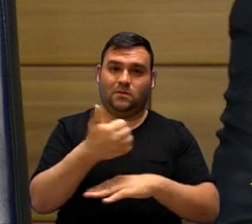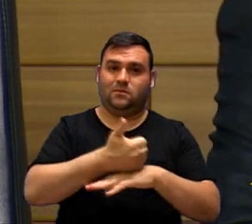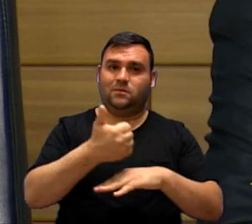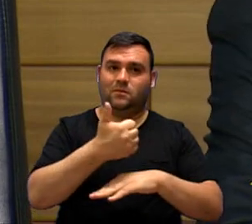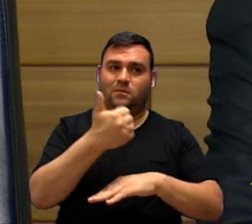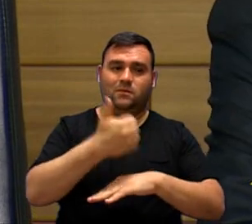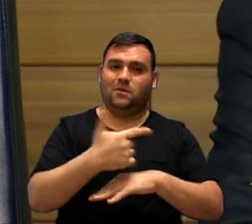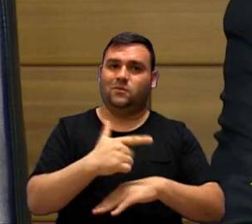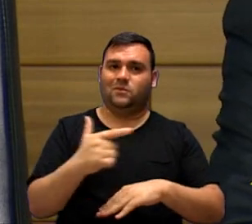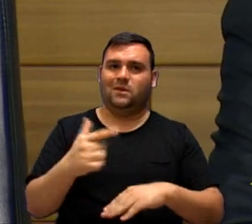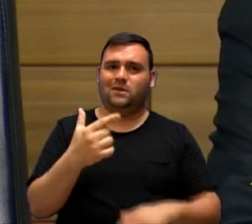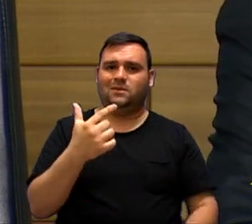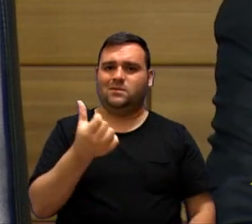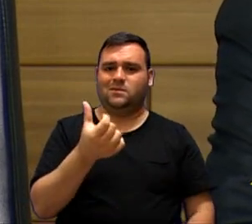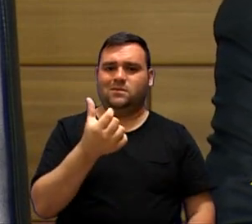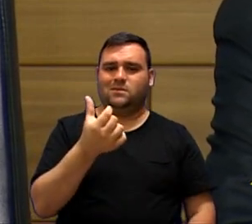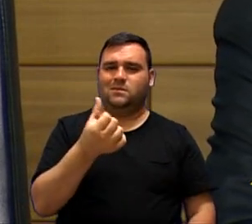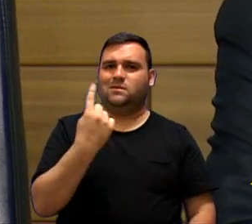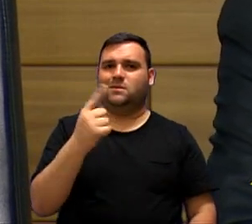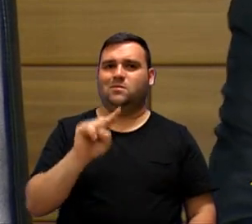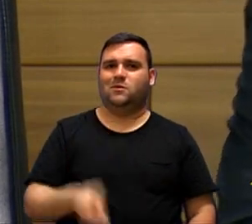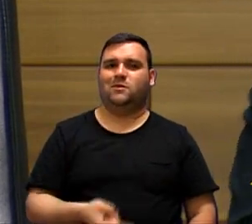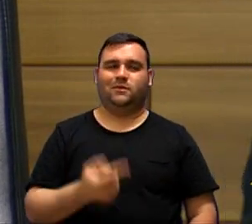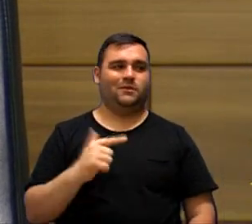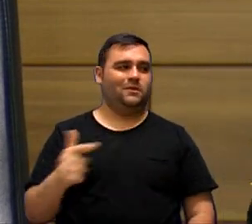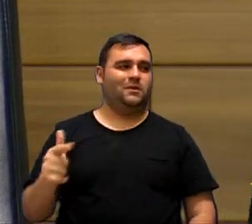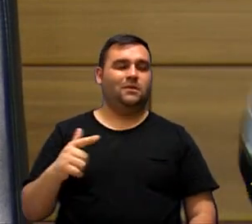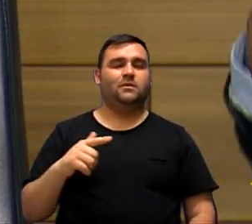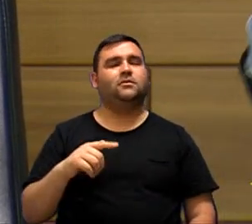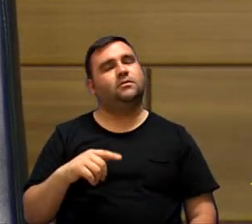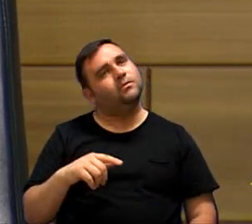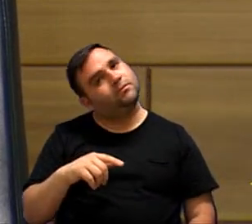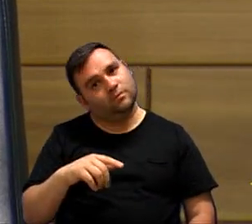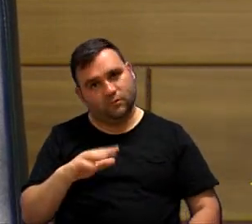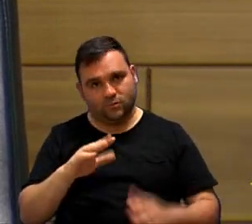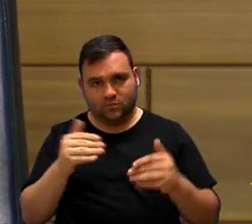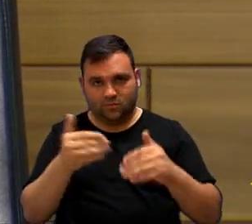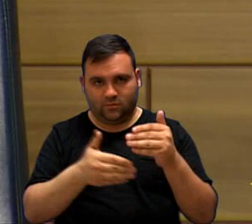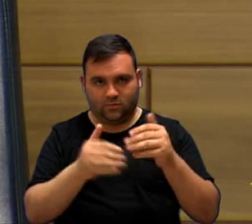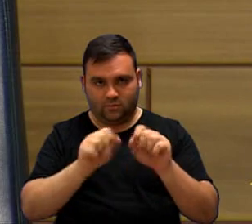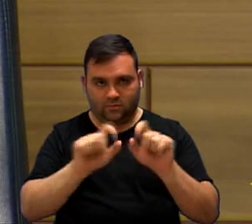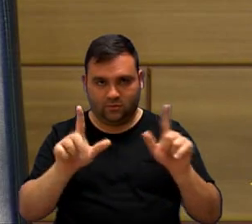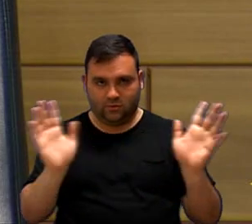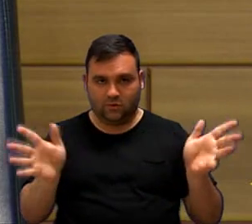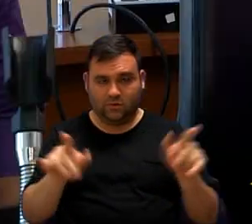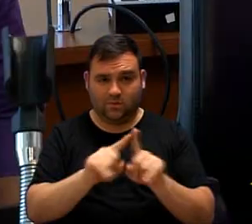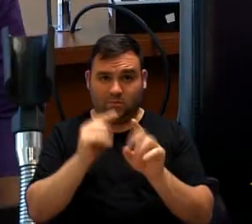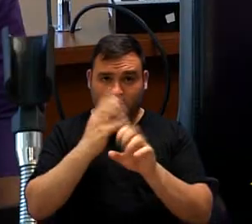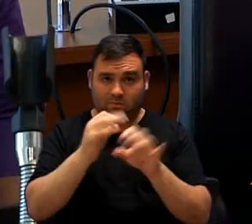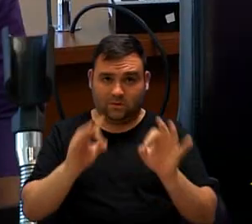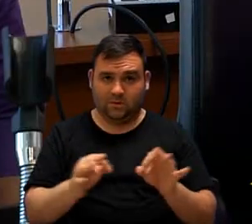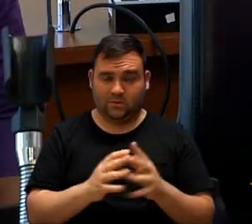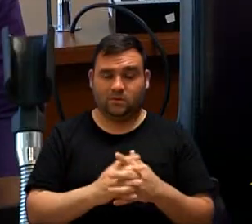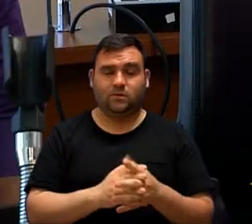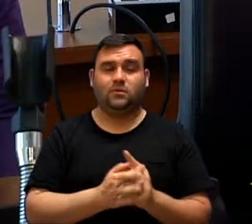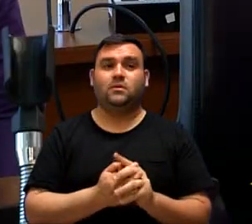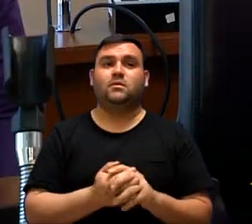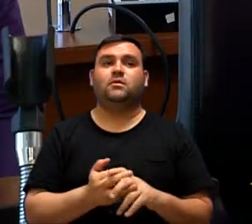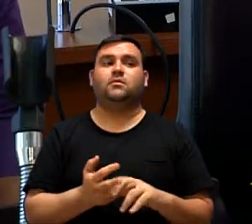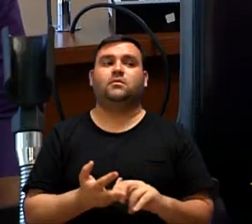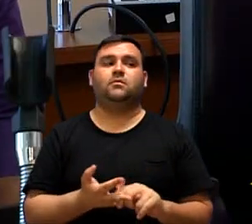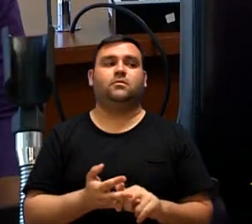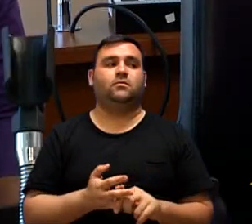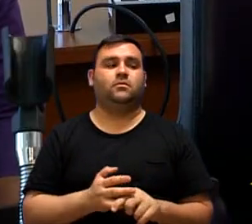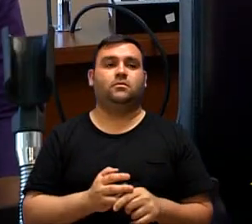Não. Não, nem é possível. Não, mas já abriu? Vai somar, fazer a conta direitinho? A não ser que tenha errado,